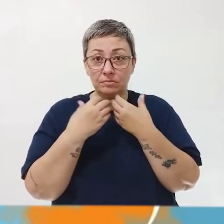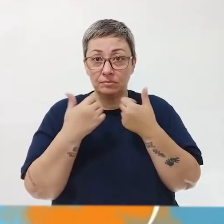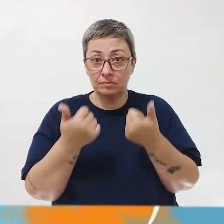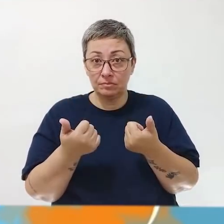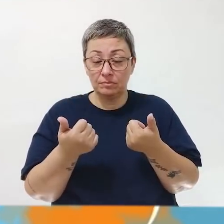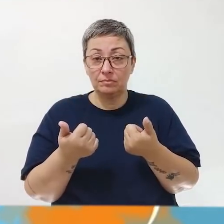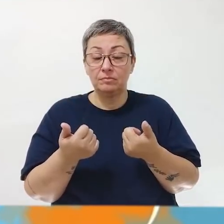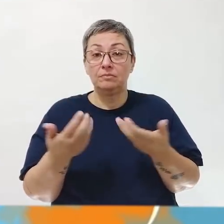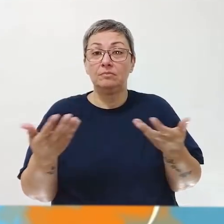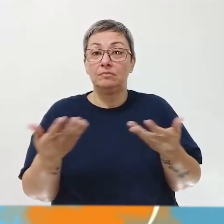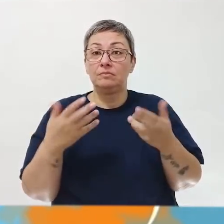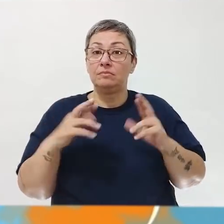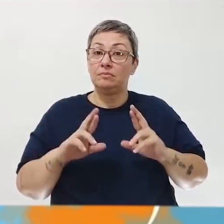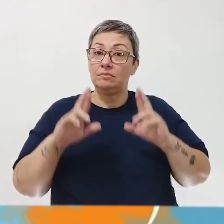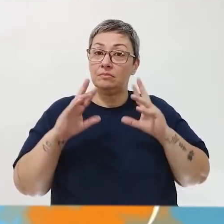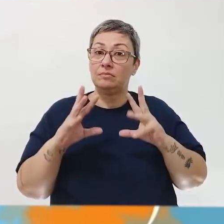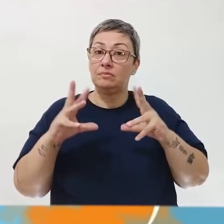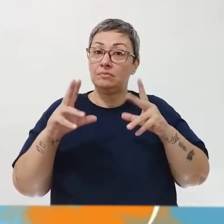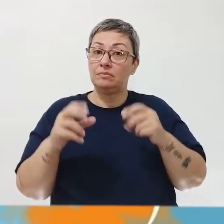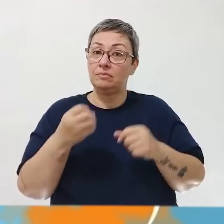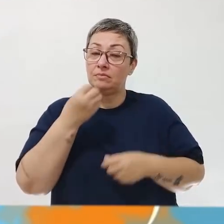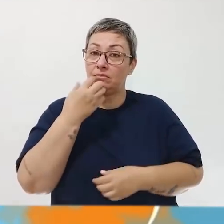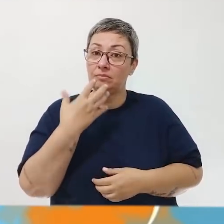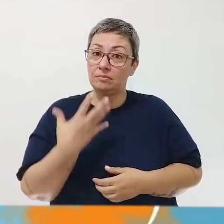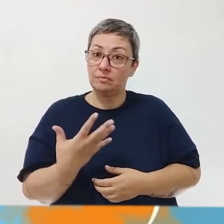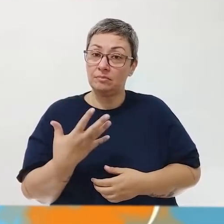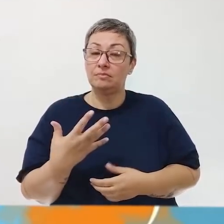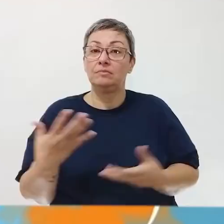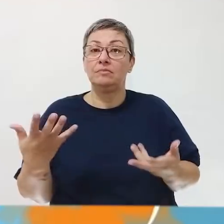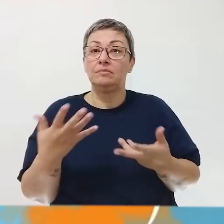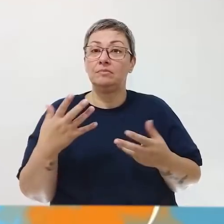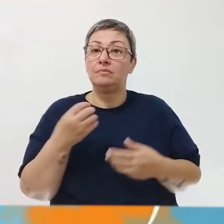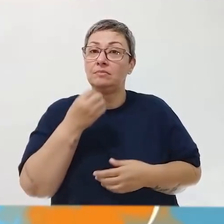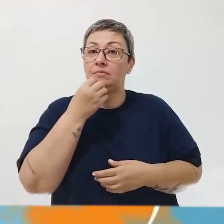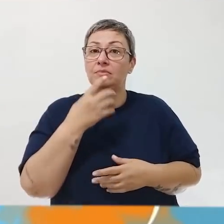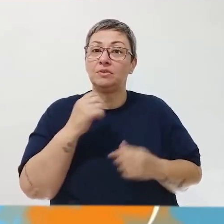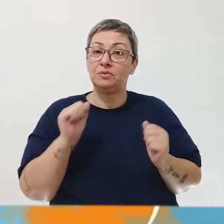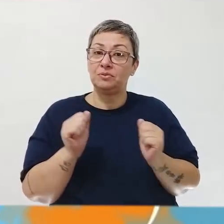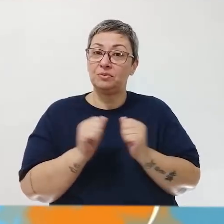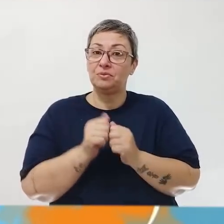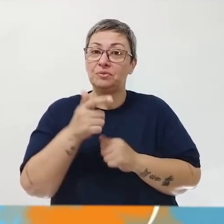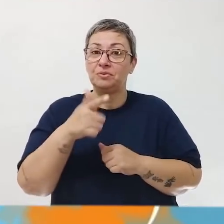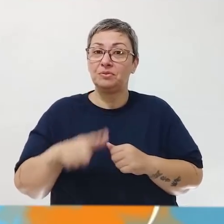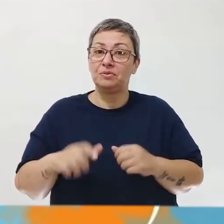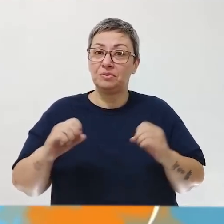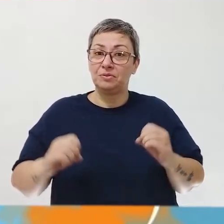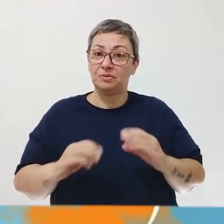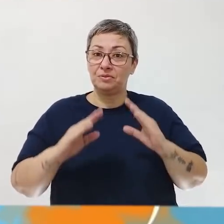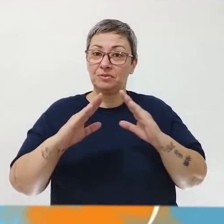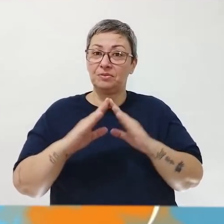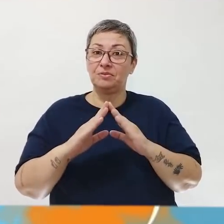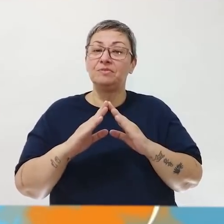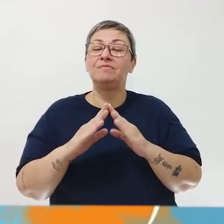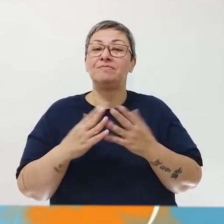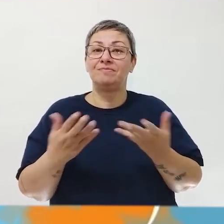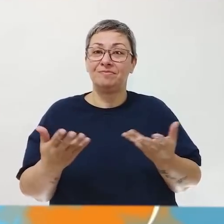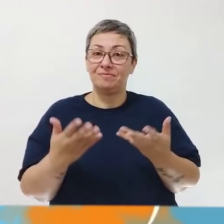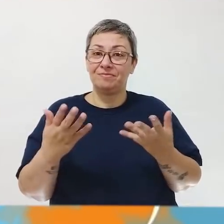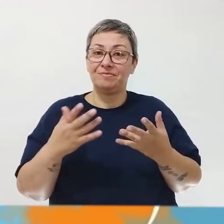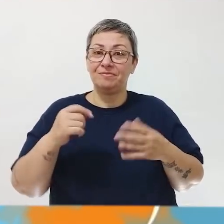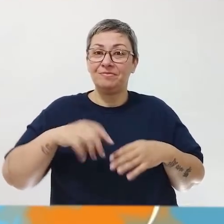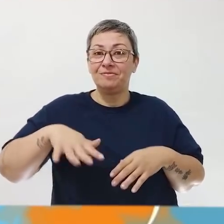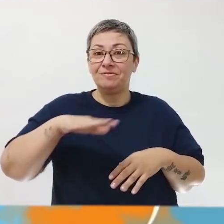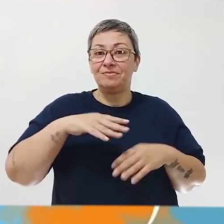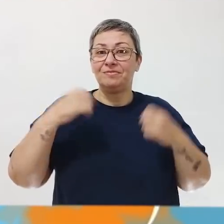Como vocês estão? Espero que todas e todas estejam bem. Que bom que estamos juntos mais uma vez aqui no programa Saberes em Casa, no